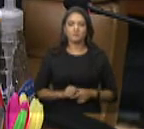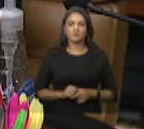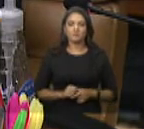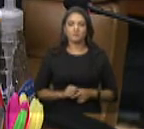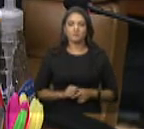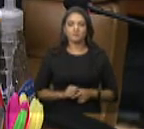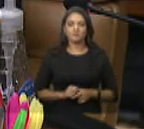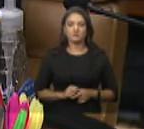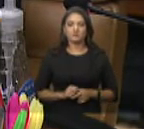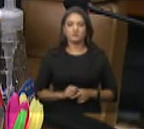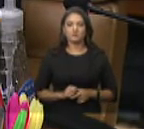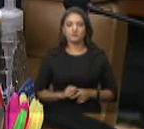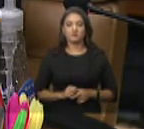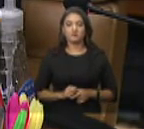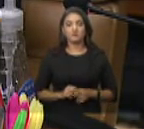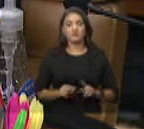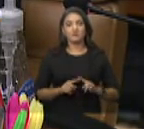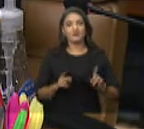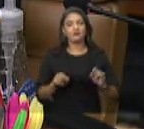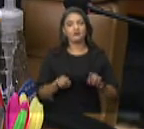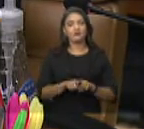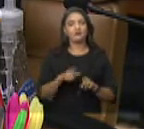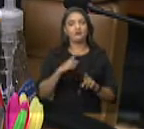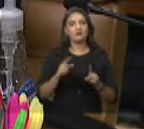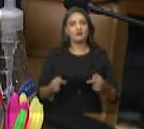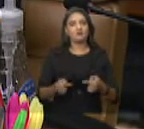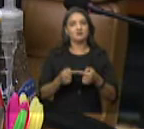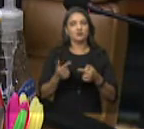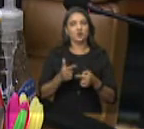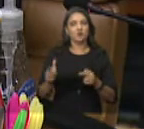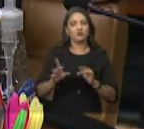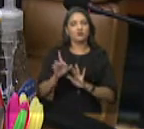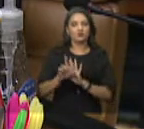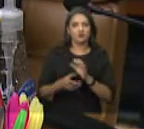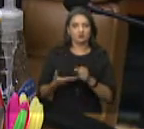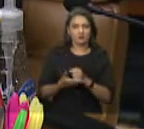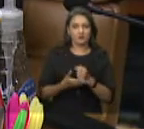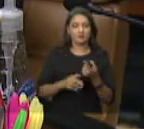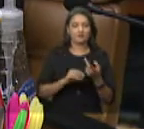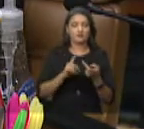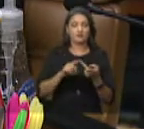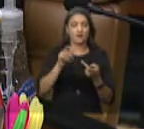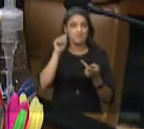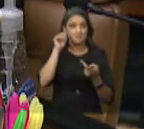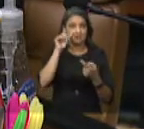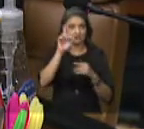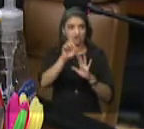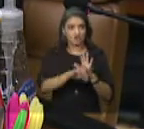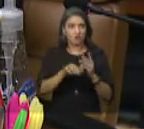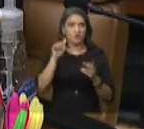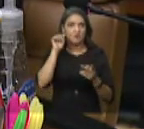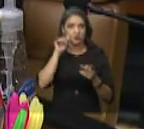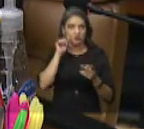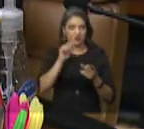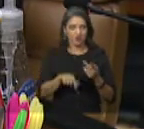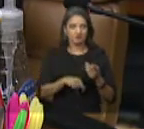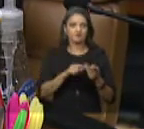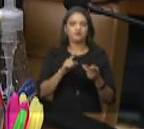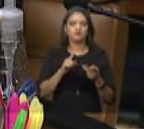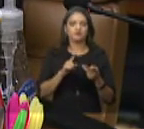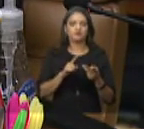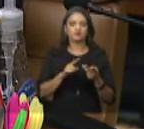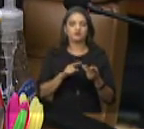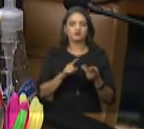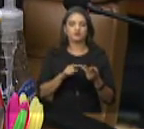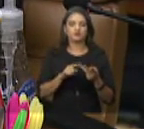mas que isso interfere em outros direitos fundamentais da mulher como já foi reiterado desde o voto do Ministro Luiz